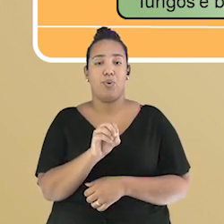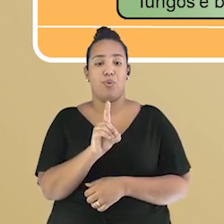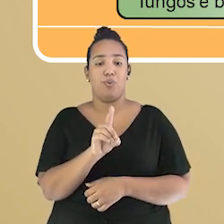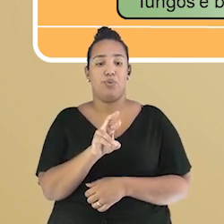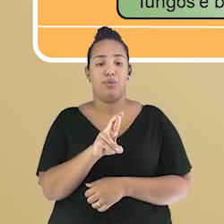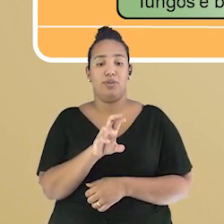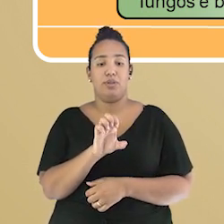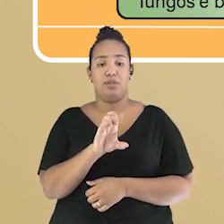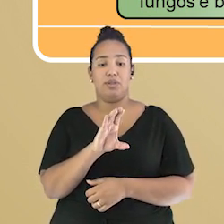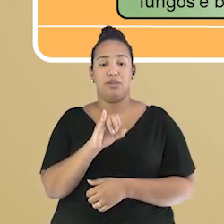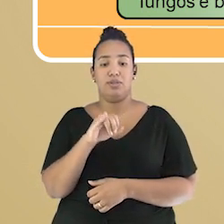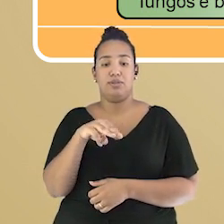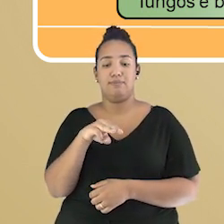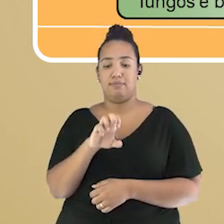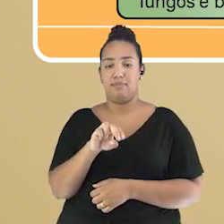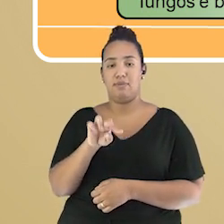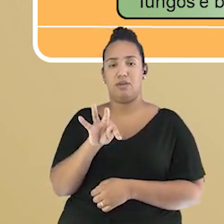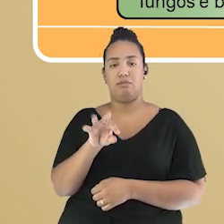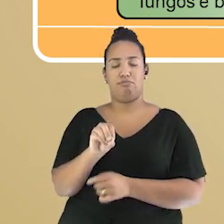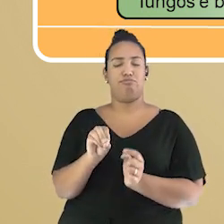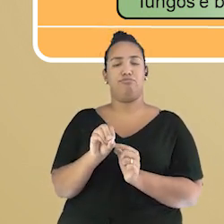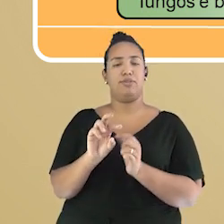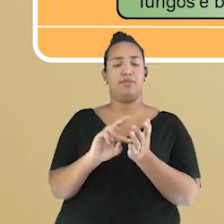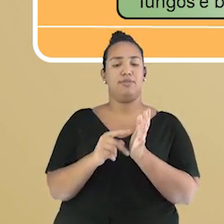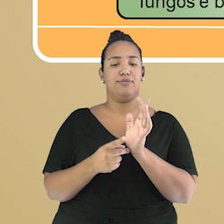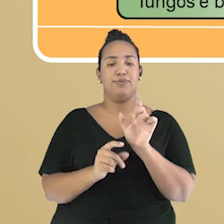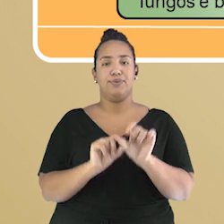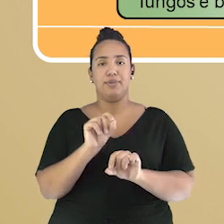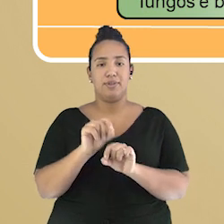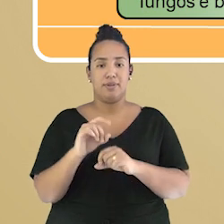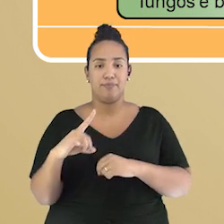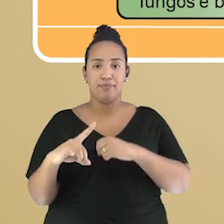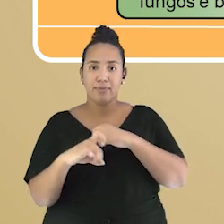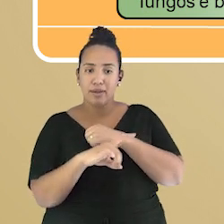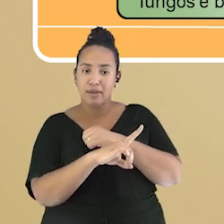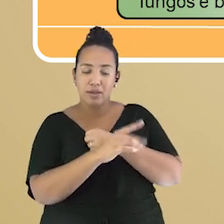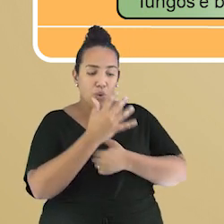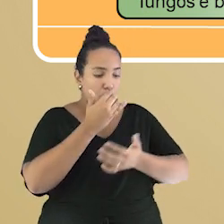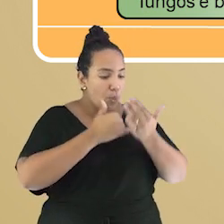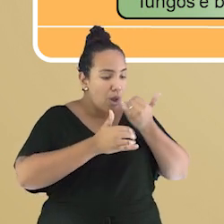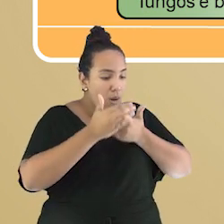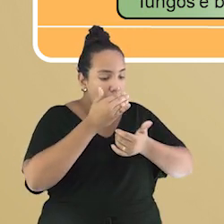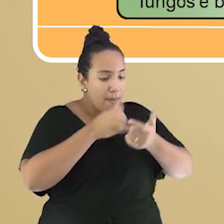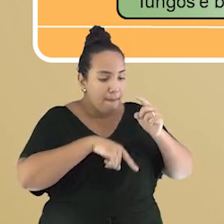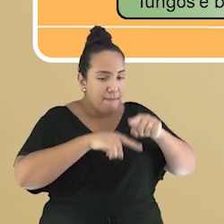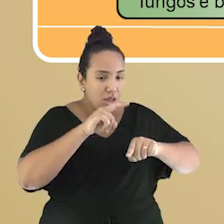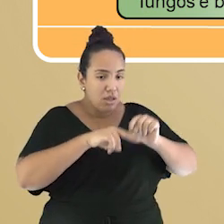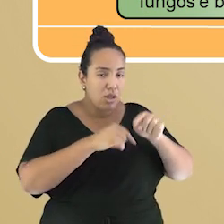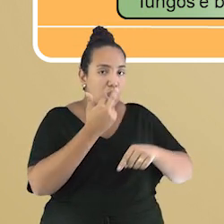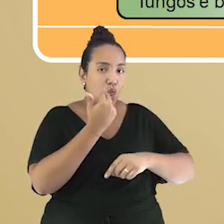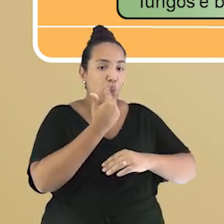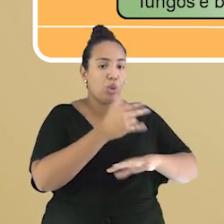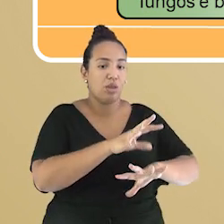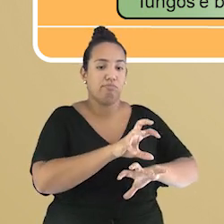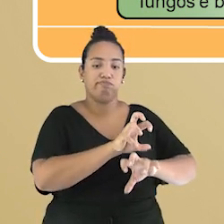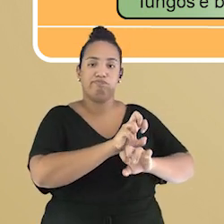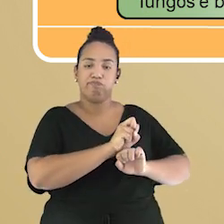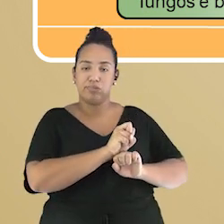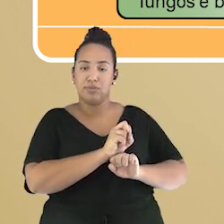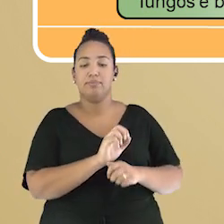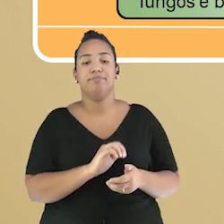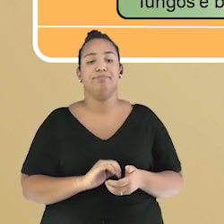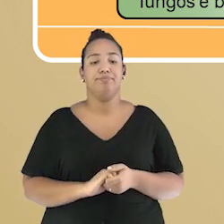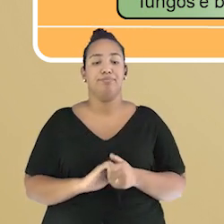bactérias estão se alimentando daquele material e estão consumindo os nutrientes de que precisam. A